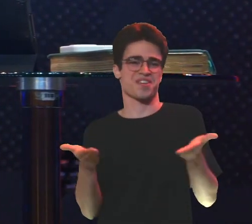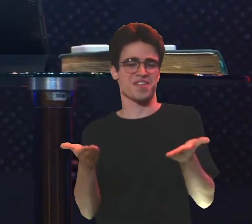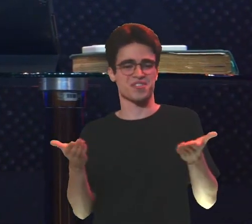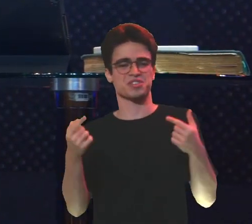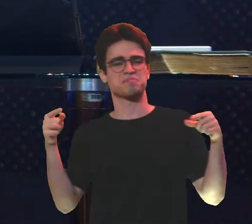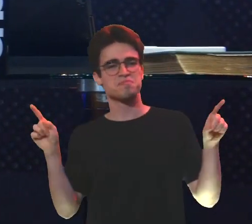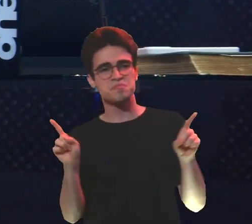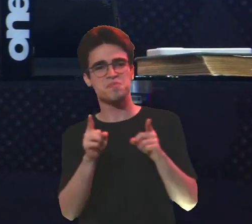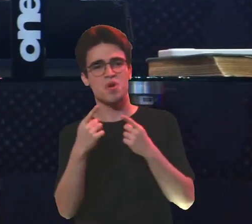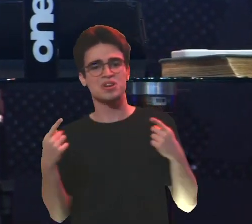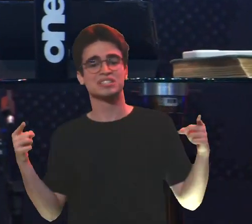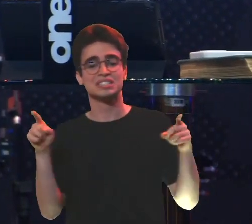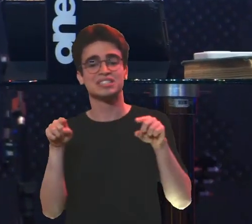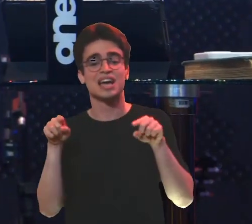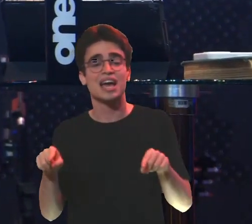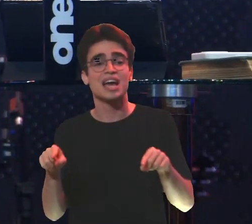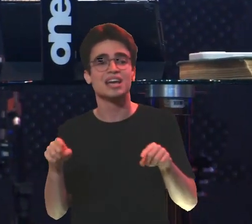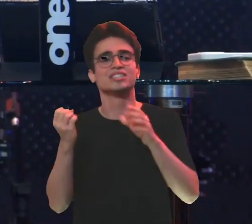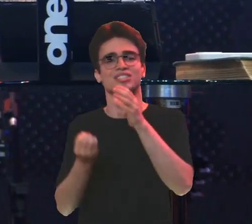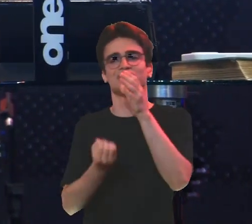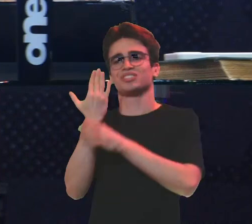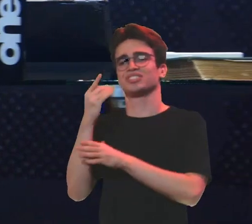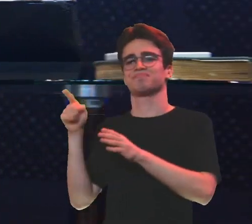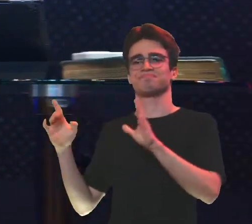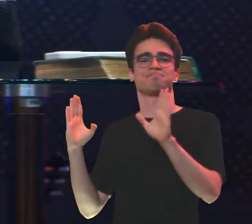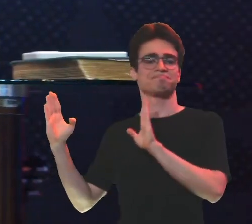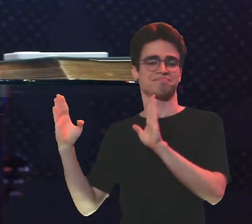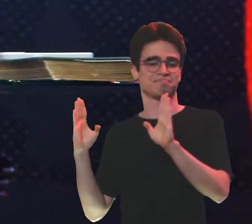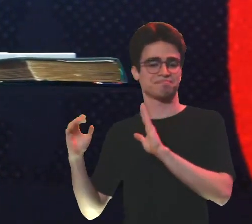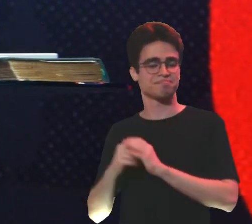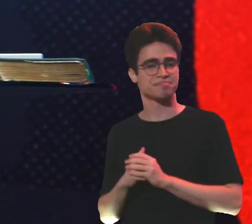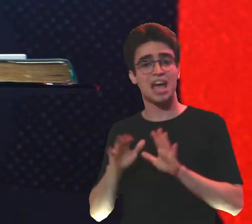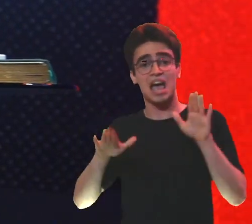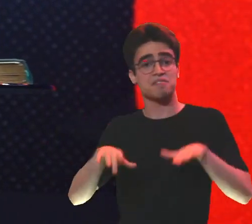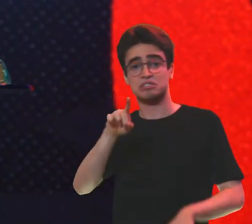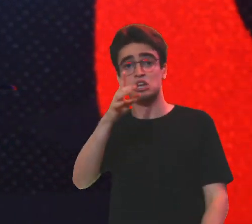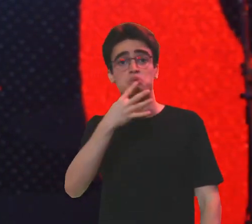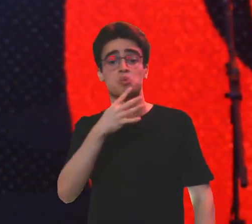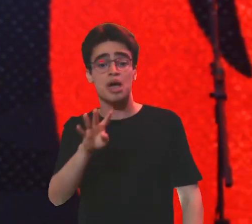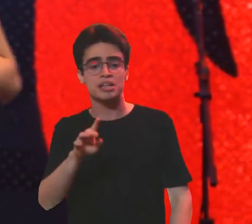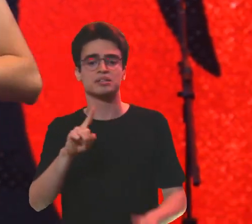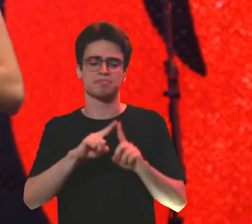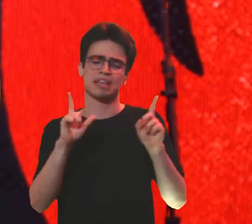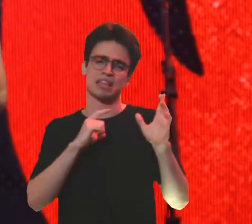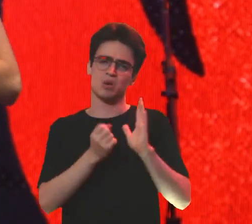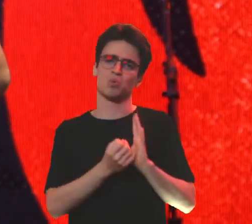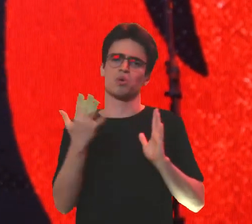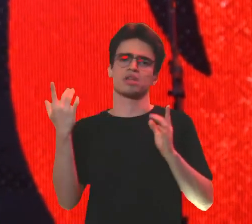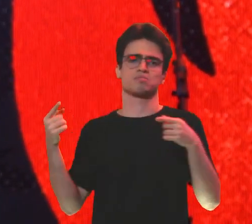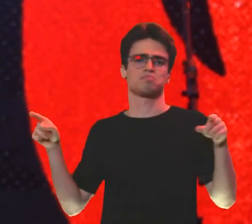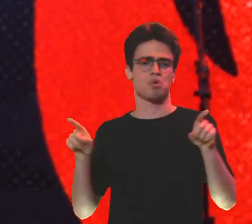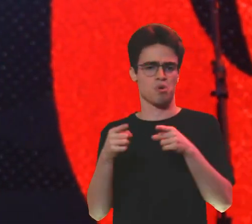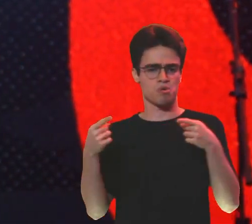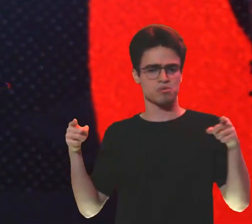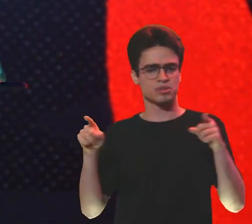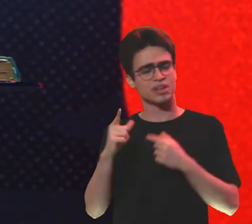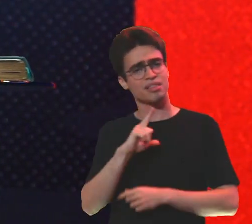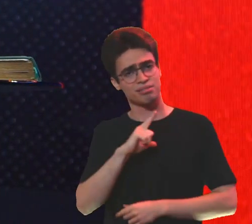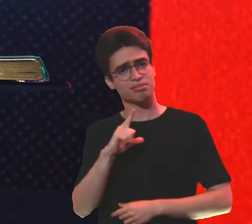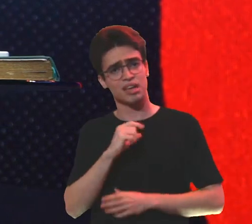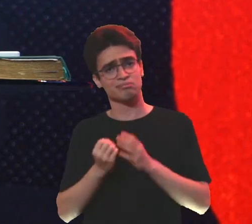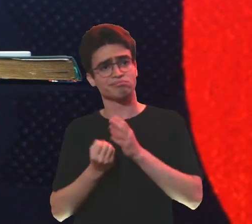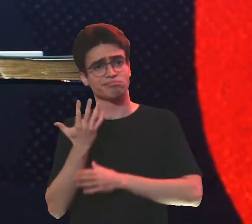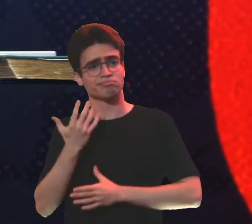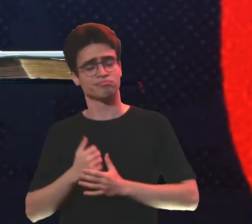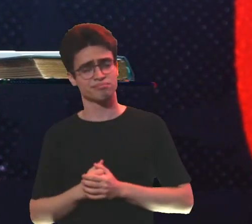cantamos hoje surgiram nesse período. Provavelmente você não sabe, mas muitas músicas surgiram. Então, avivamento